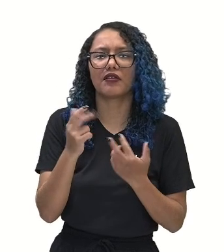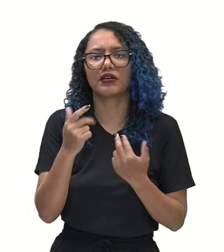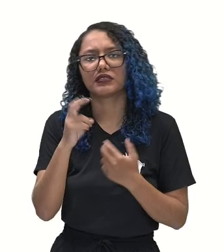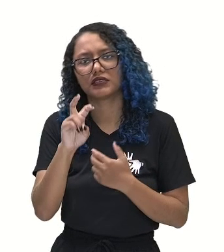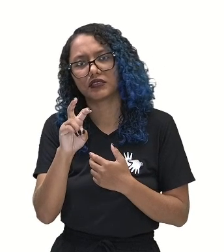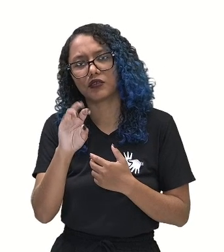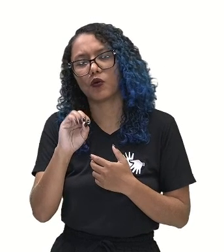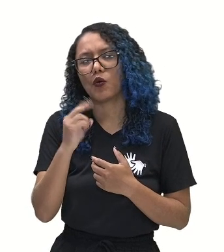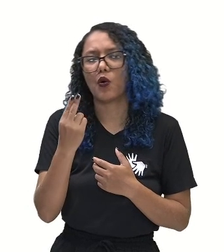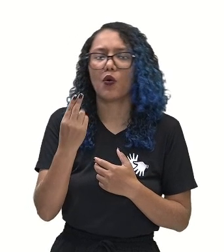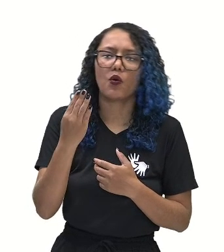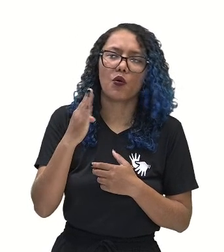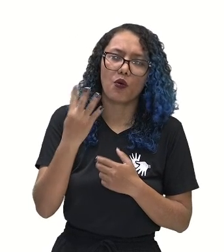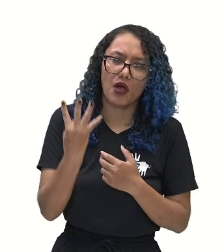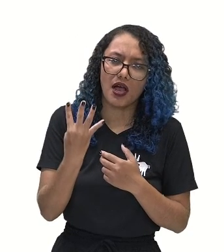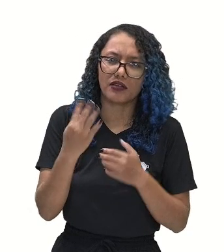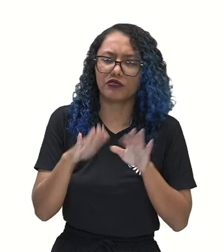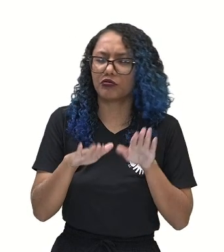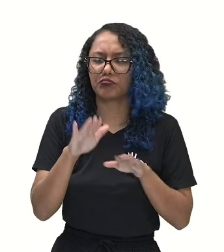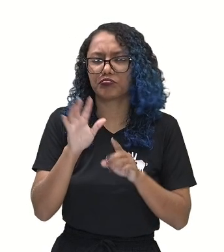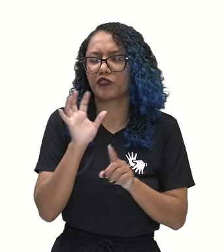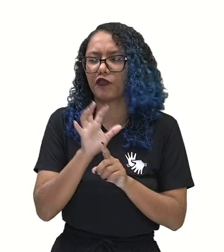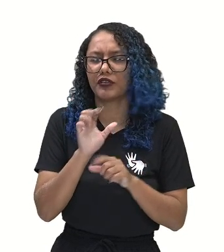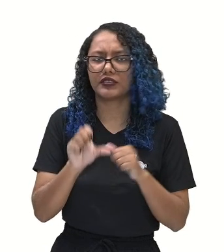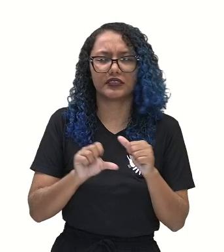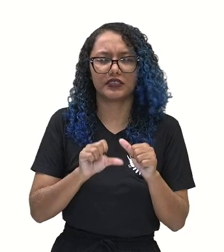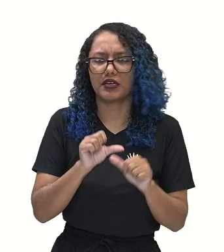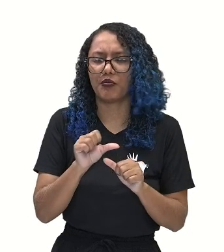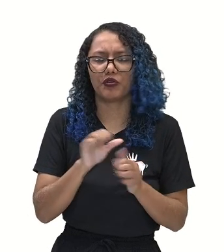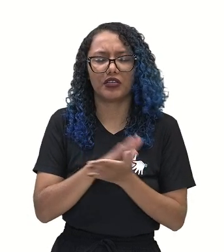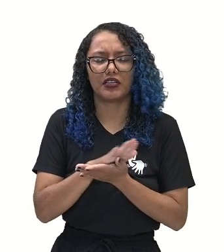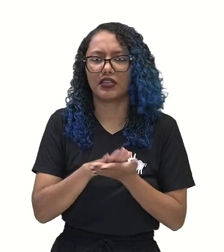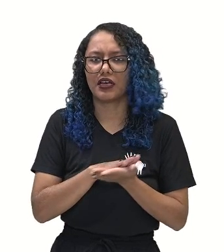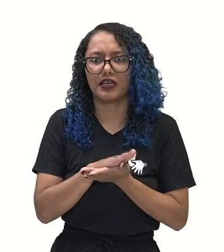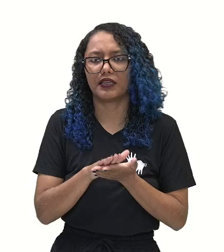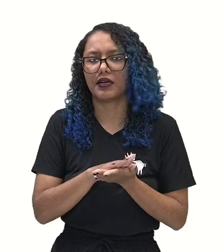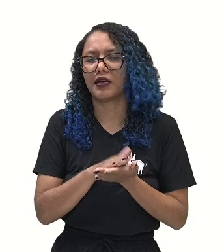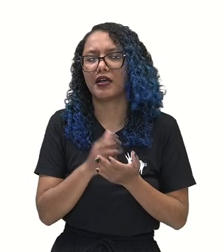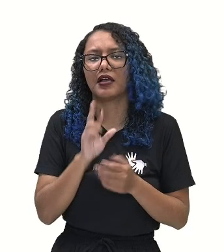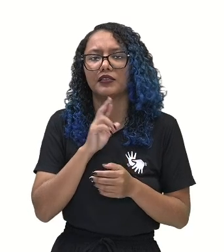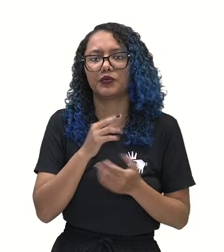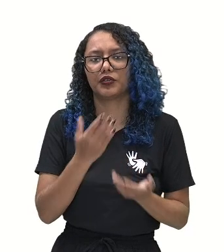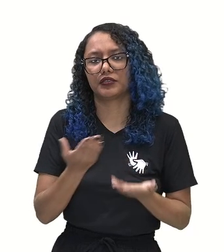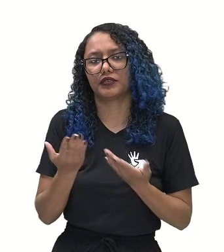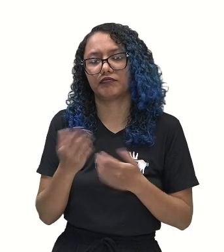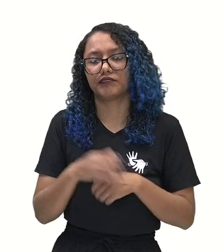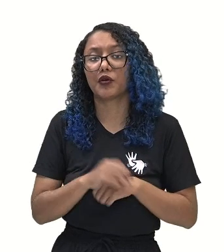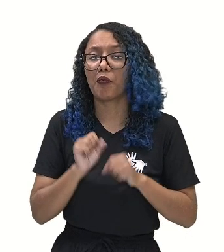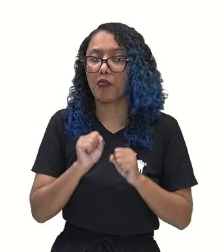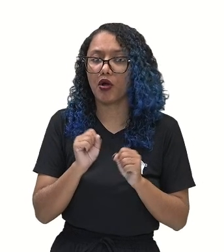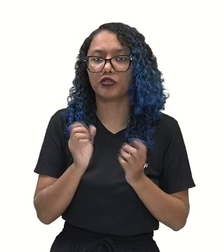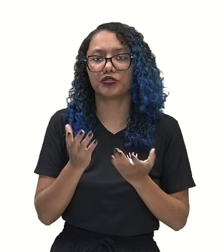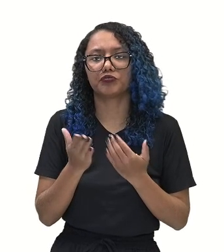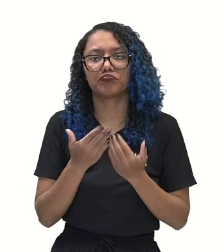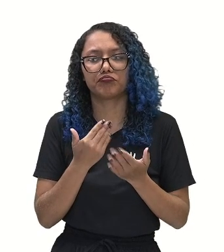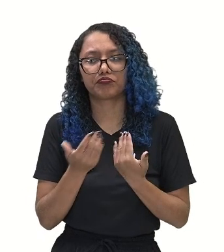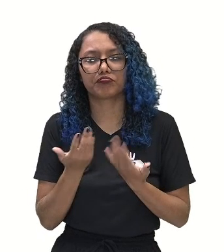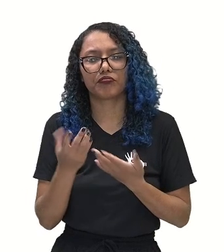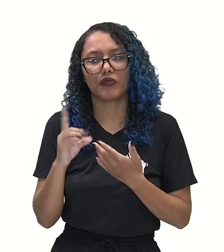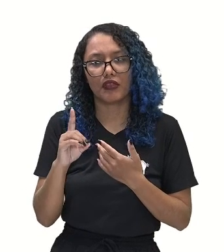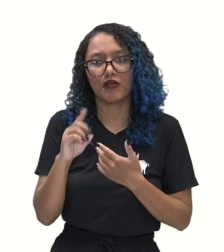em nada a nossa resposta. Então, eu vou colocar 5 ao quadrado mais 4 ao quadrado.